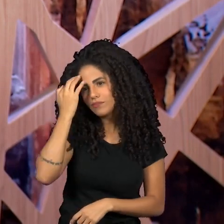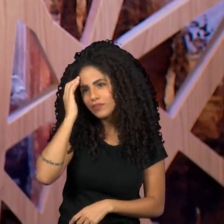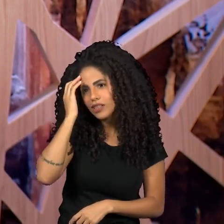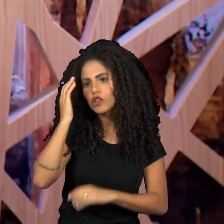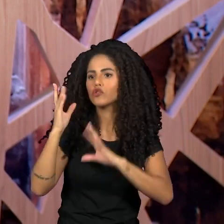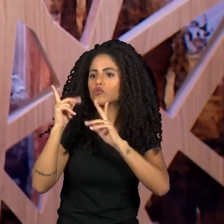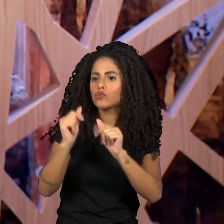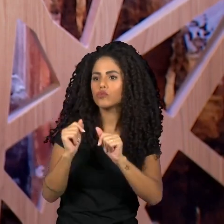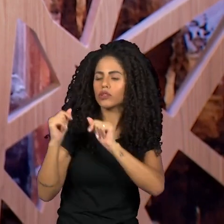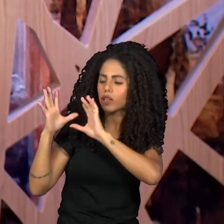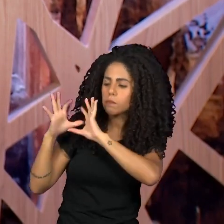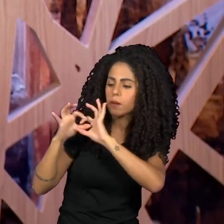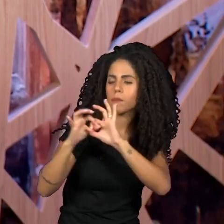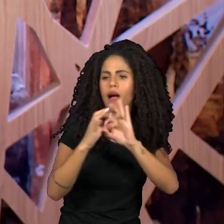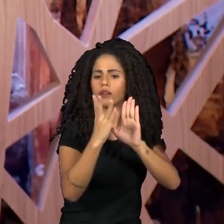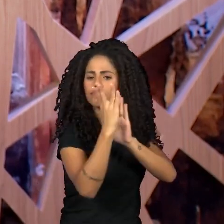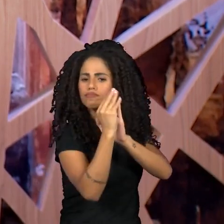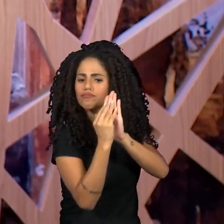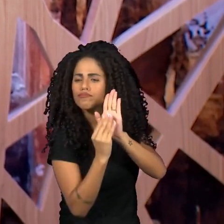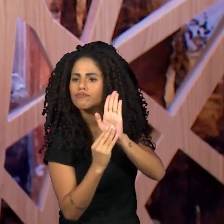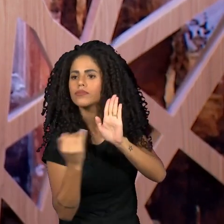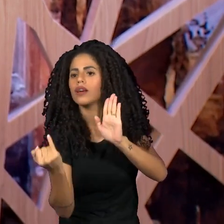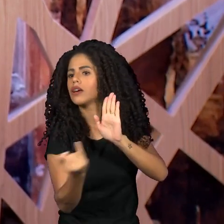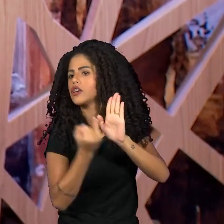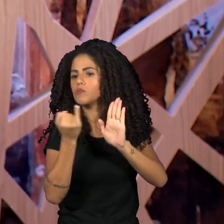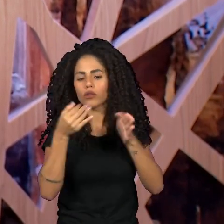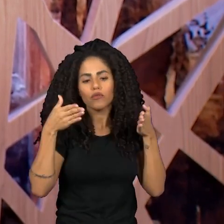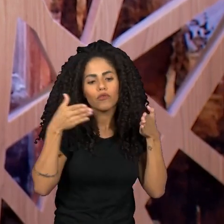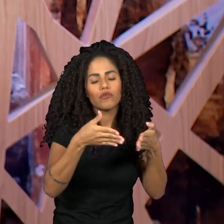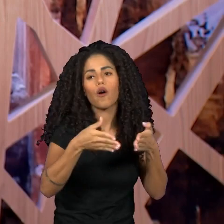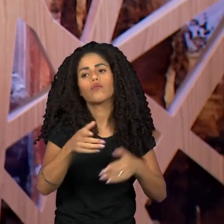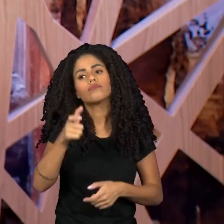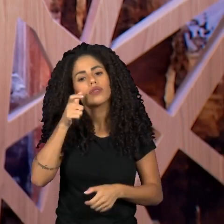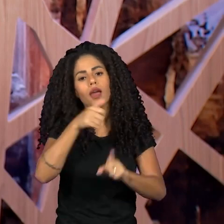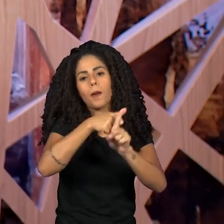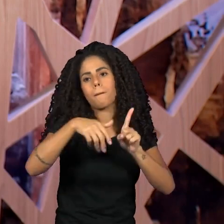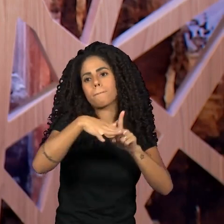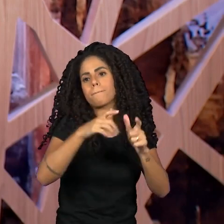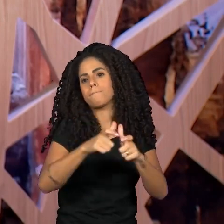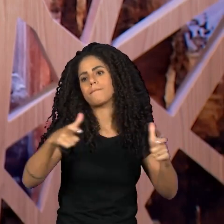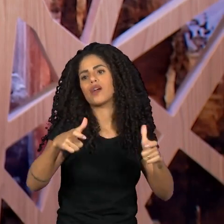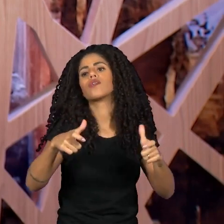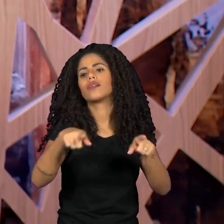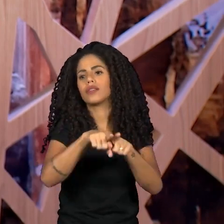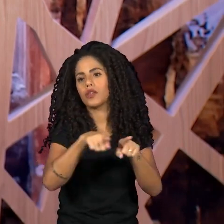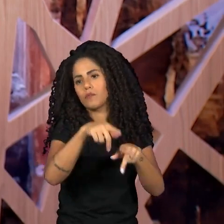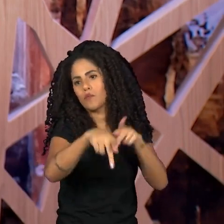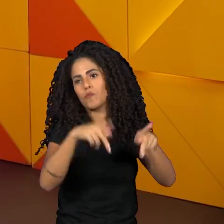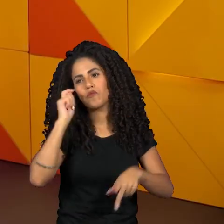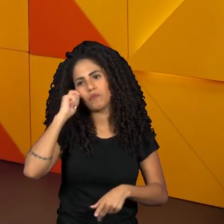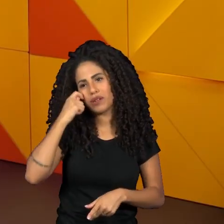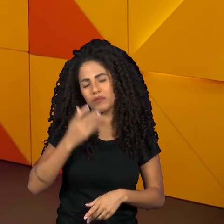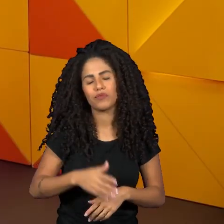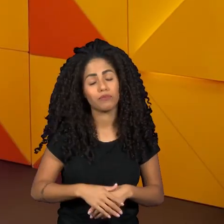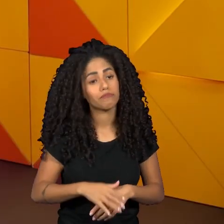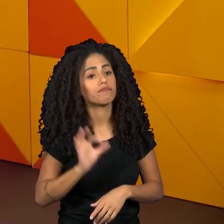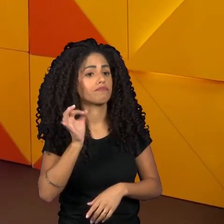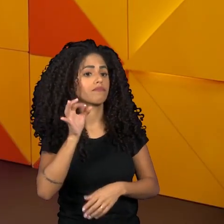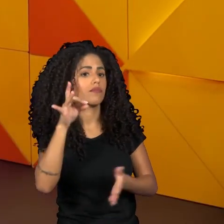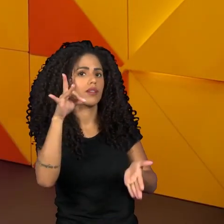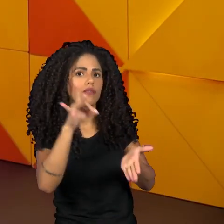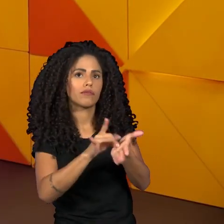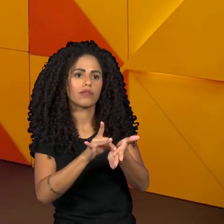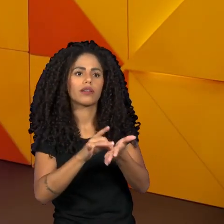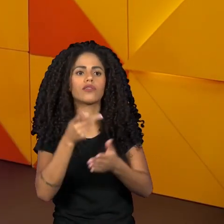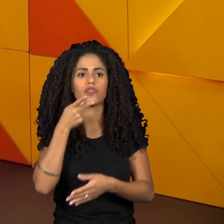em conteúdos e pautas que atendam os interesses da ampla maioria, sobretudo a população negra. Exatamente, porque foi uma